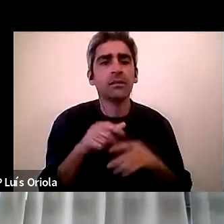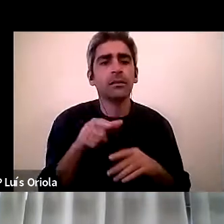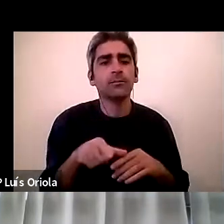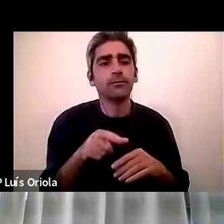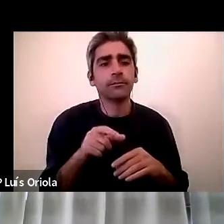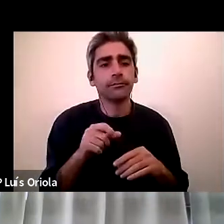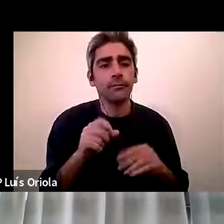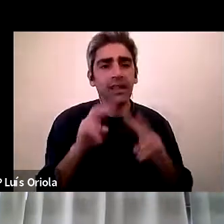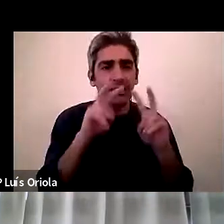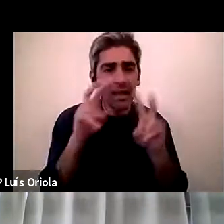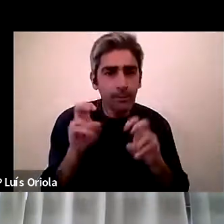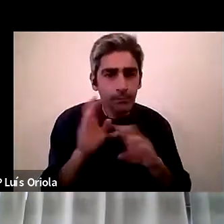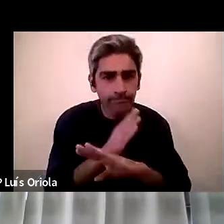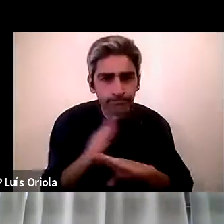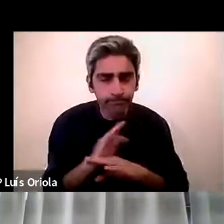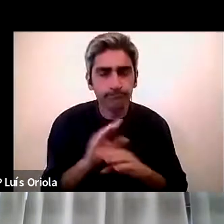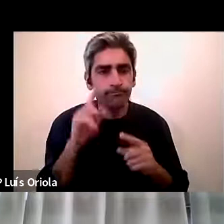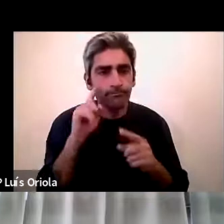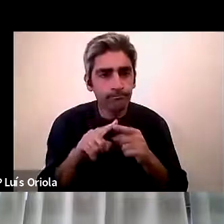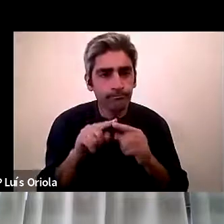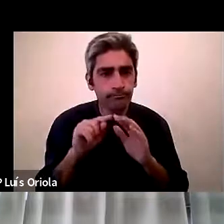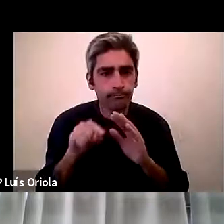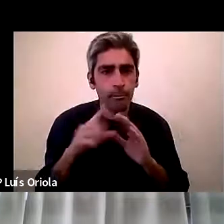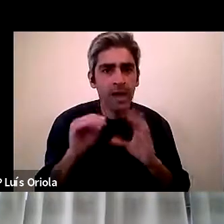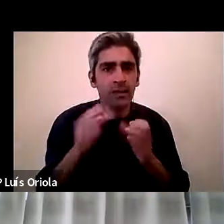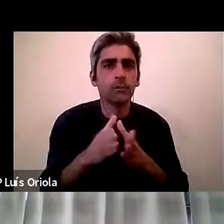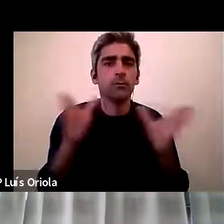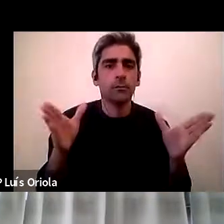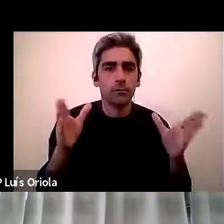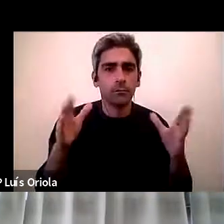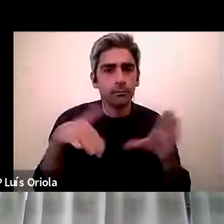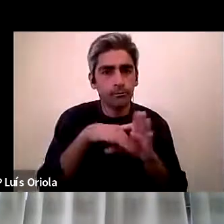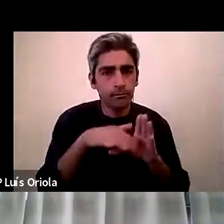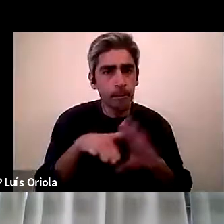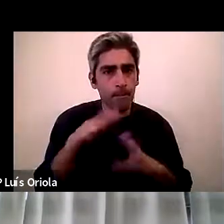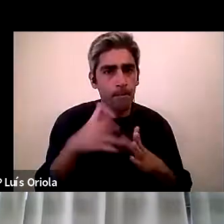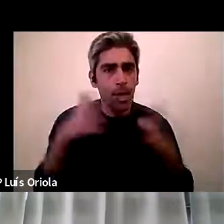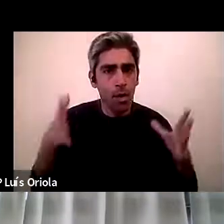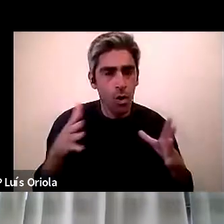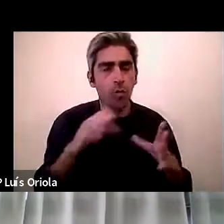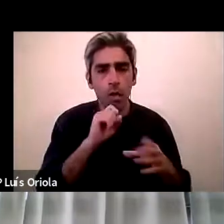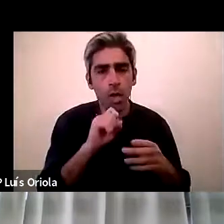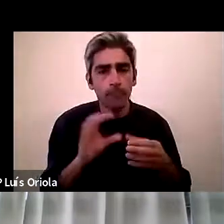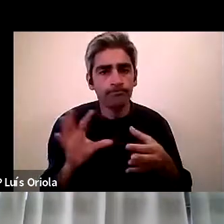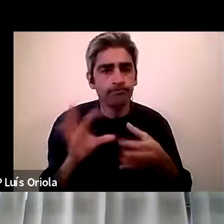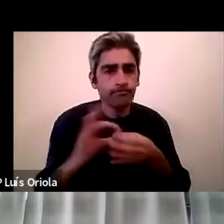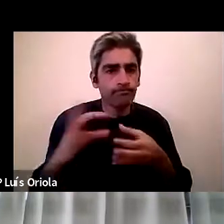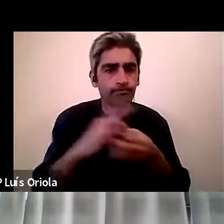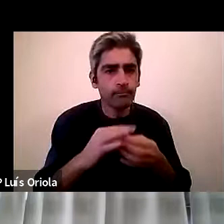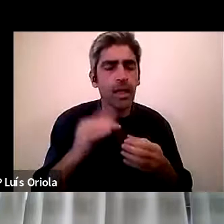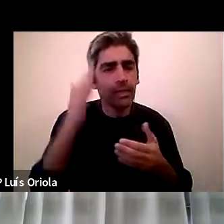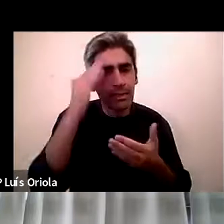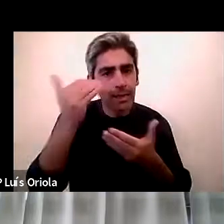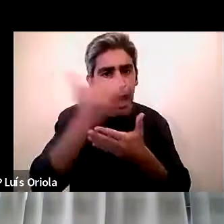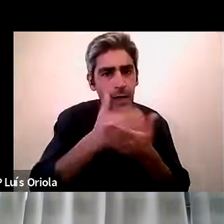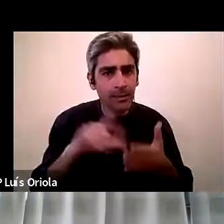a filtrar temas, atingir uma escala muito maior, conseguirmos elencar dados e tirar dados muito